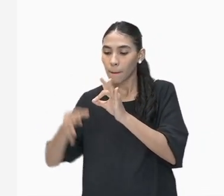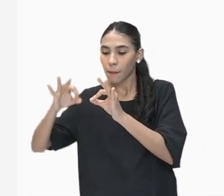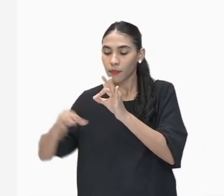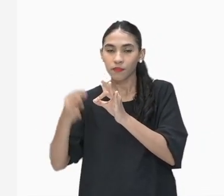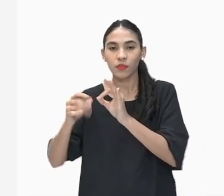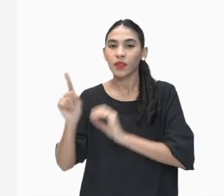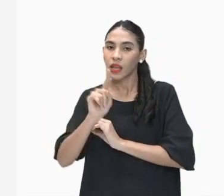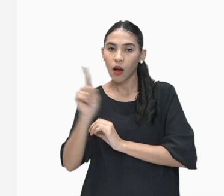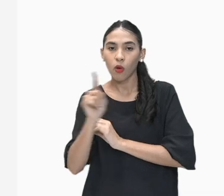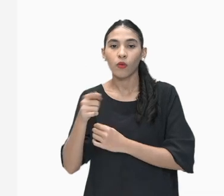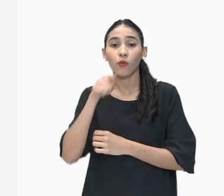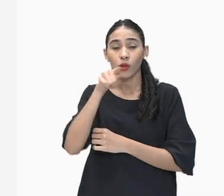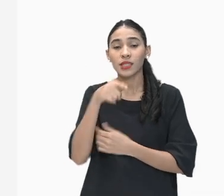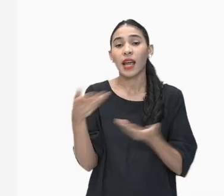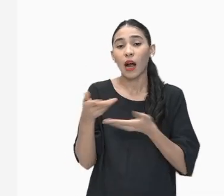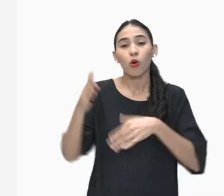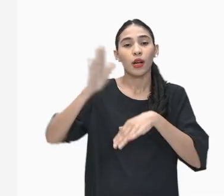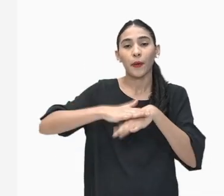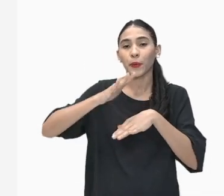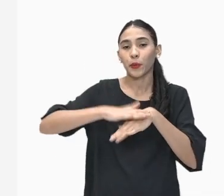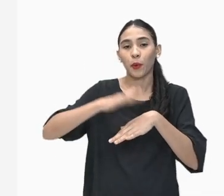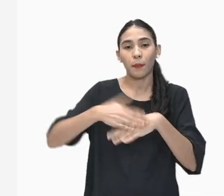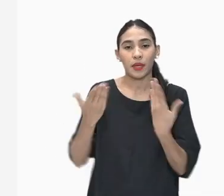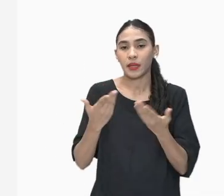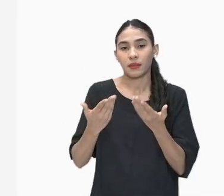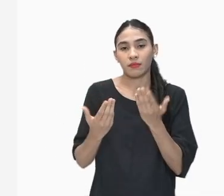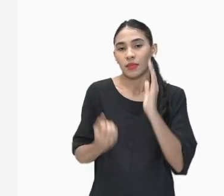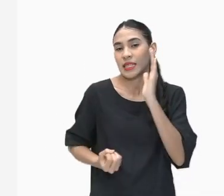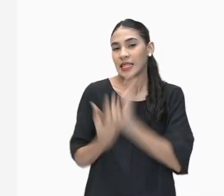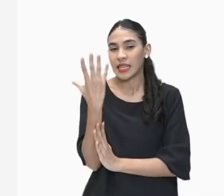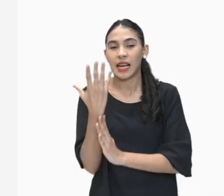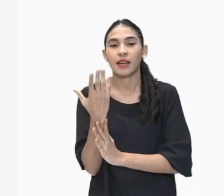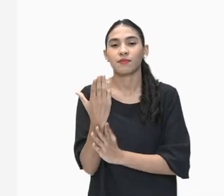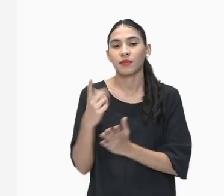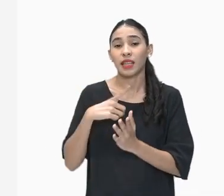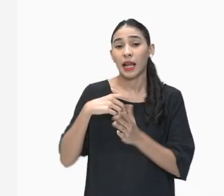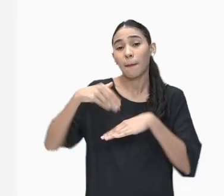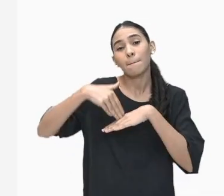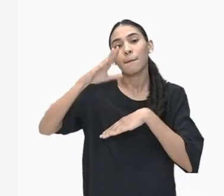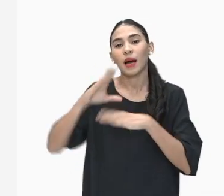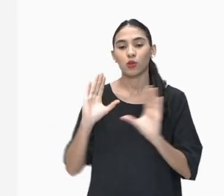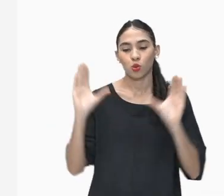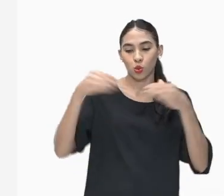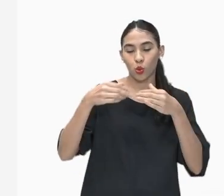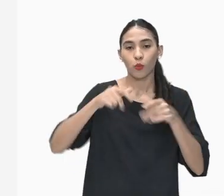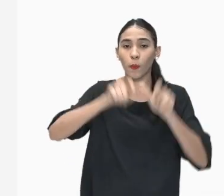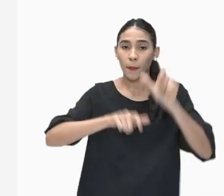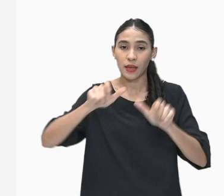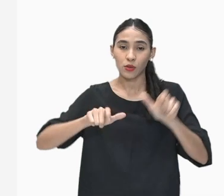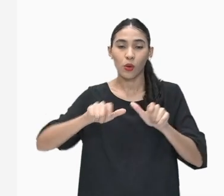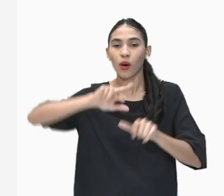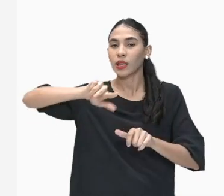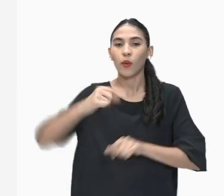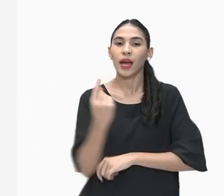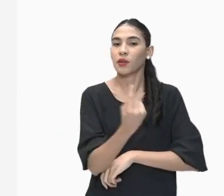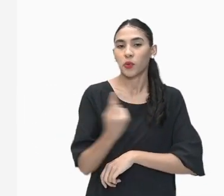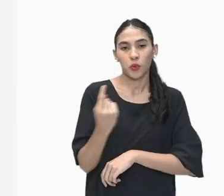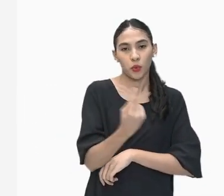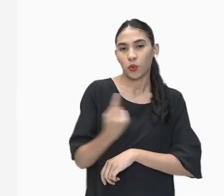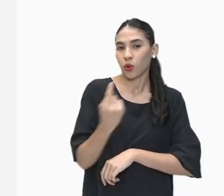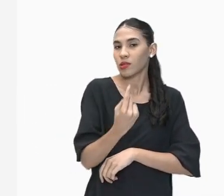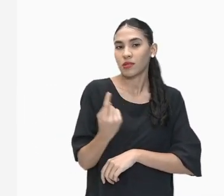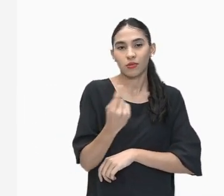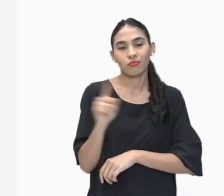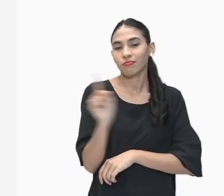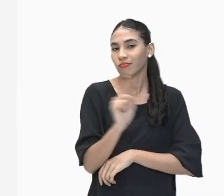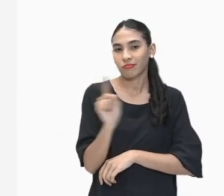produzir, agora o artesão vai ter mais pessoas que vai trabalhar com ele, já não é mais ele mesmo